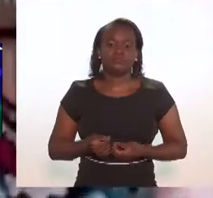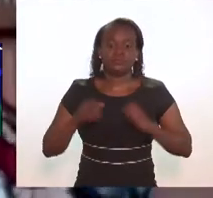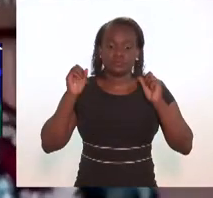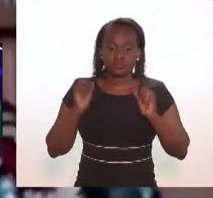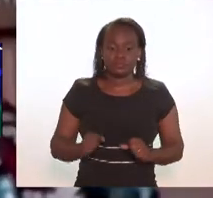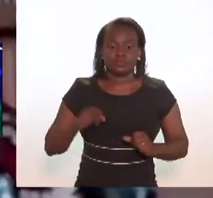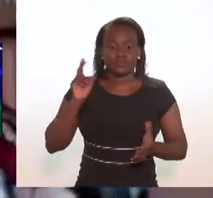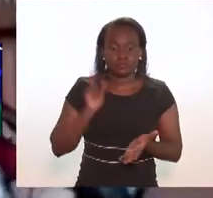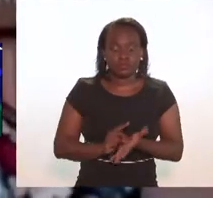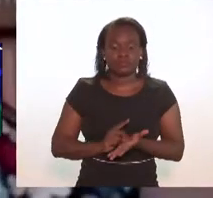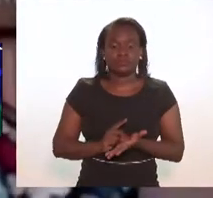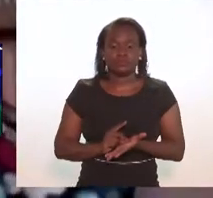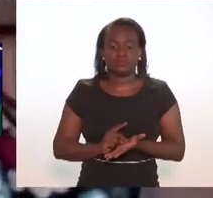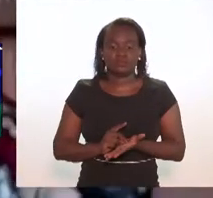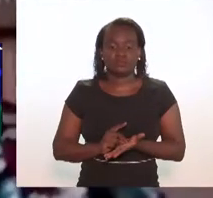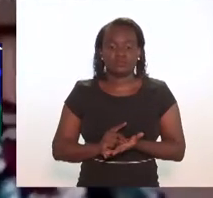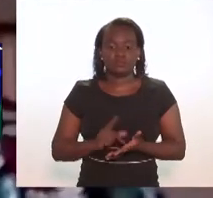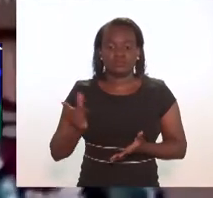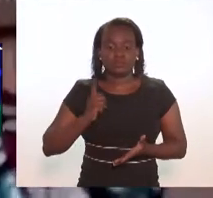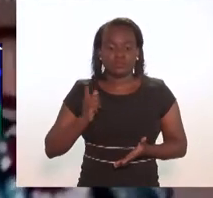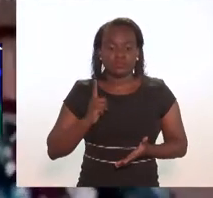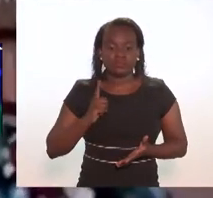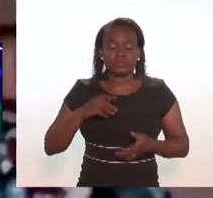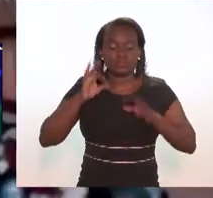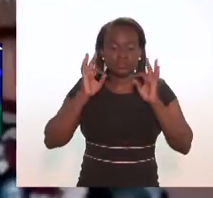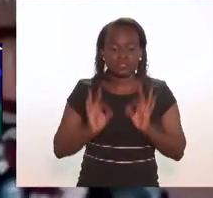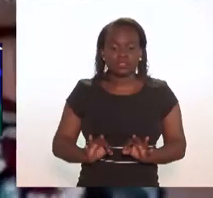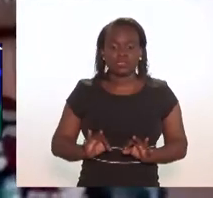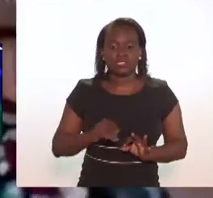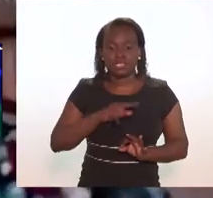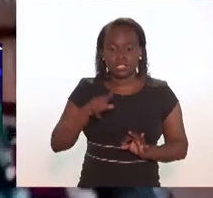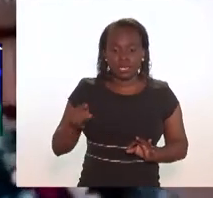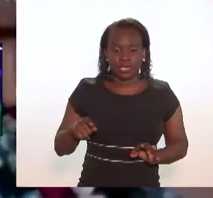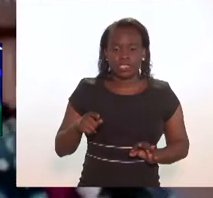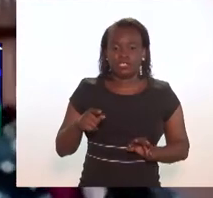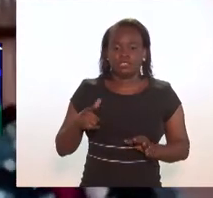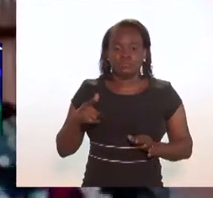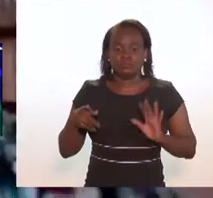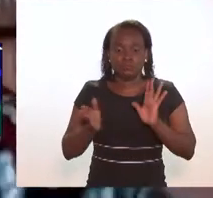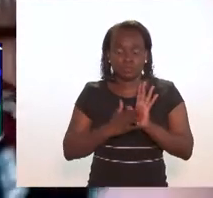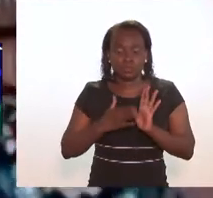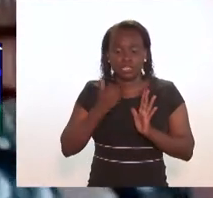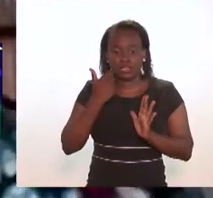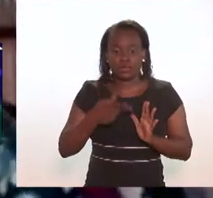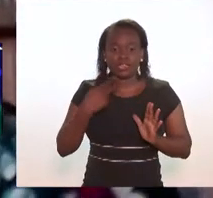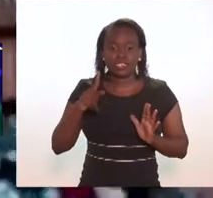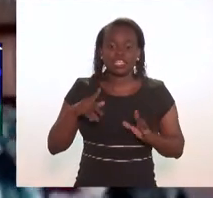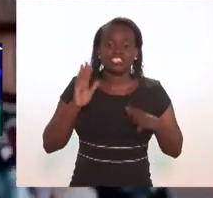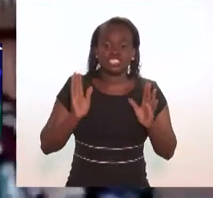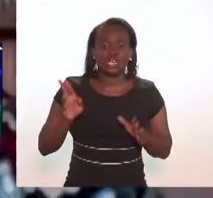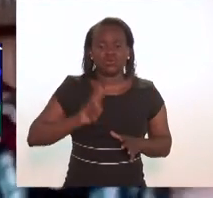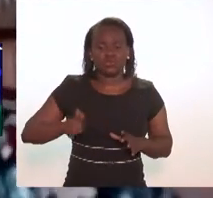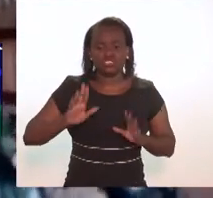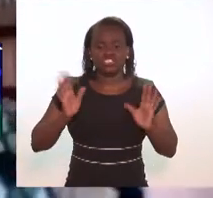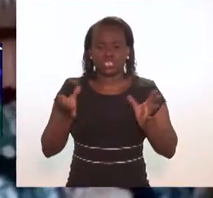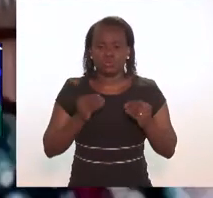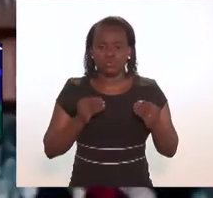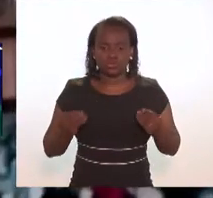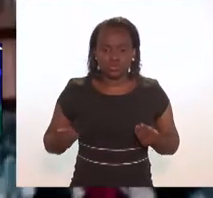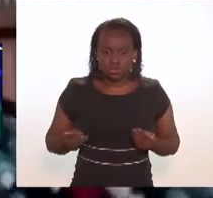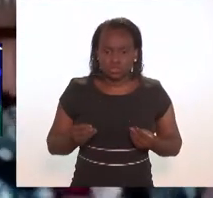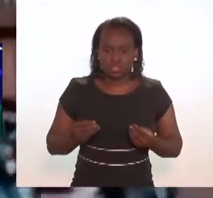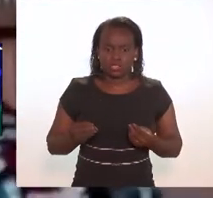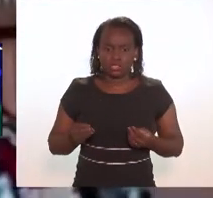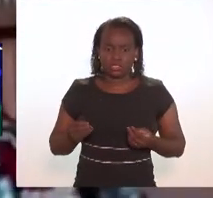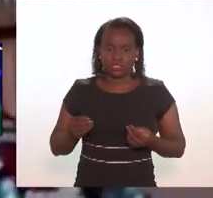possam, de fato, ter efetivada essa incorporação da linguagem, que já existe. Em sociologia, a gente fala